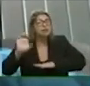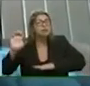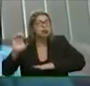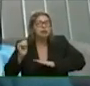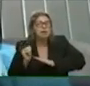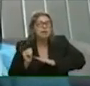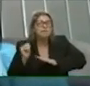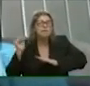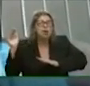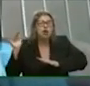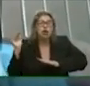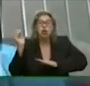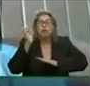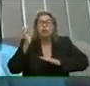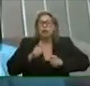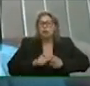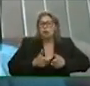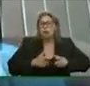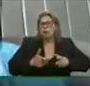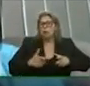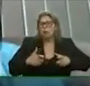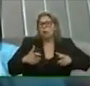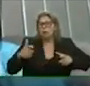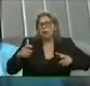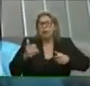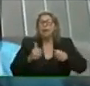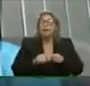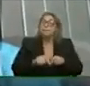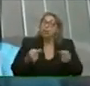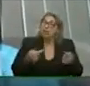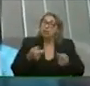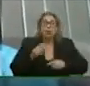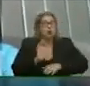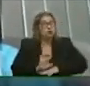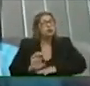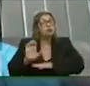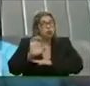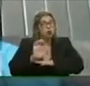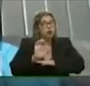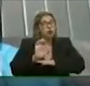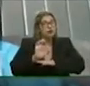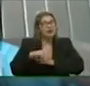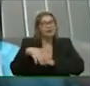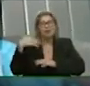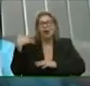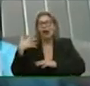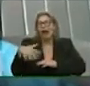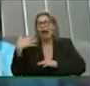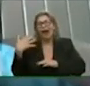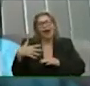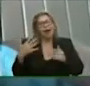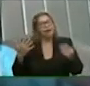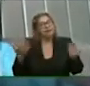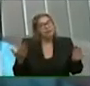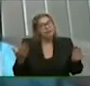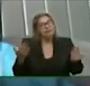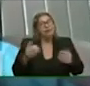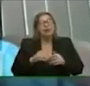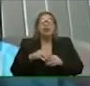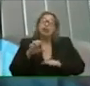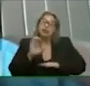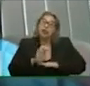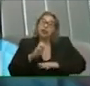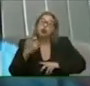expandiu extraordinariamente as exportações e alguns estados pagaram caro por isso. O Rio Grande do Sul,